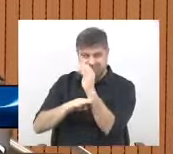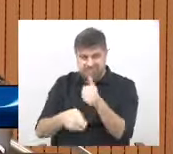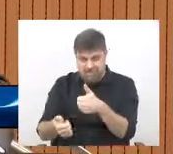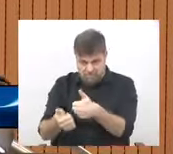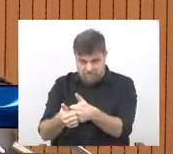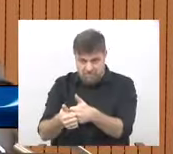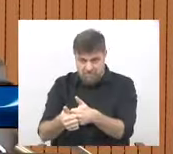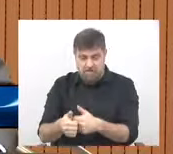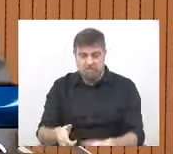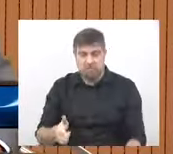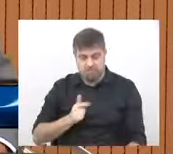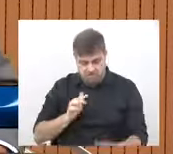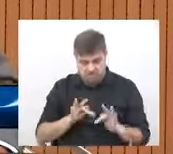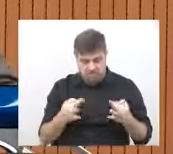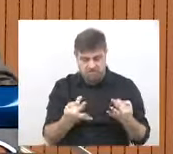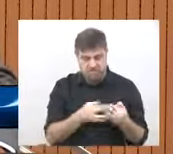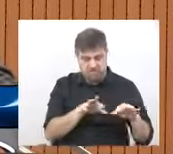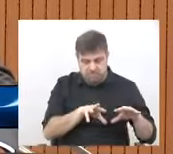ali.